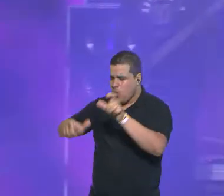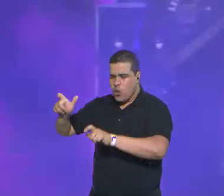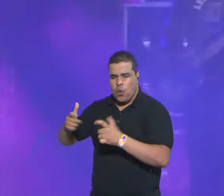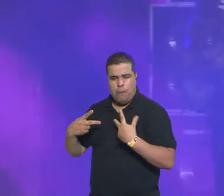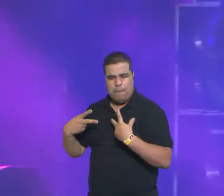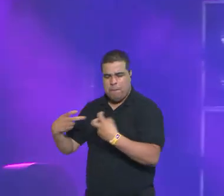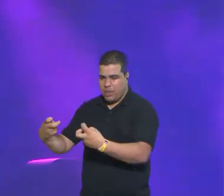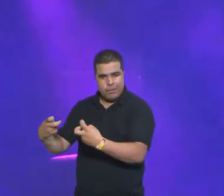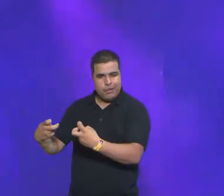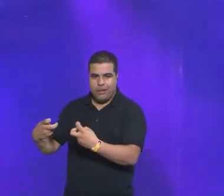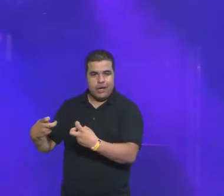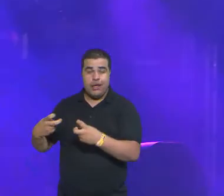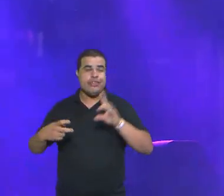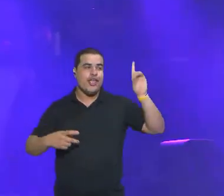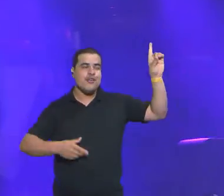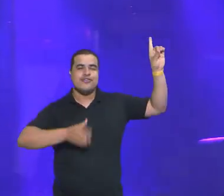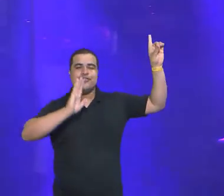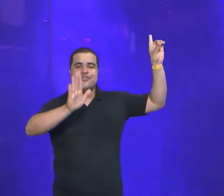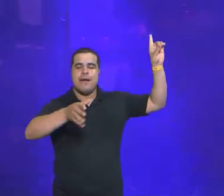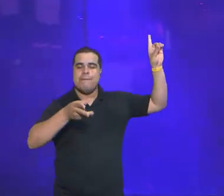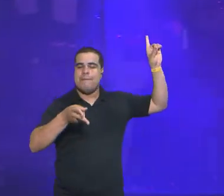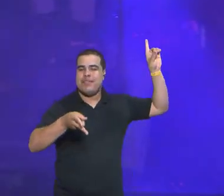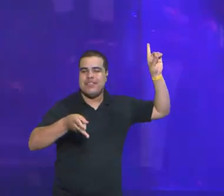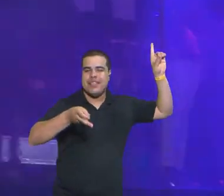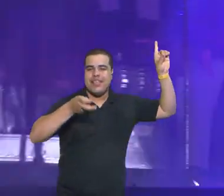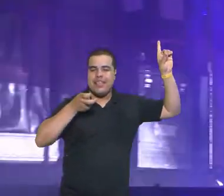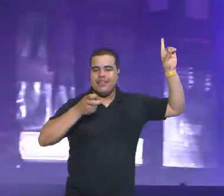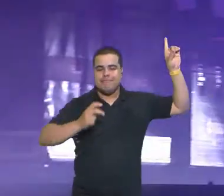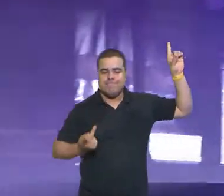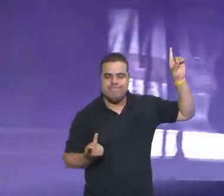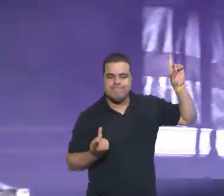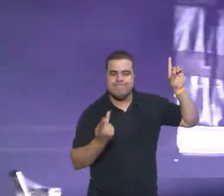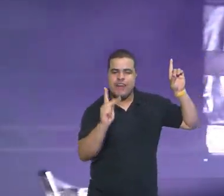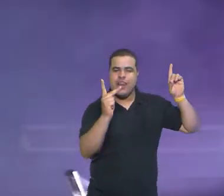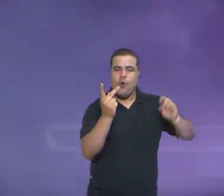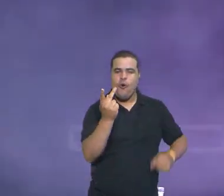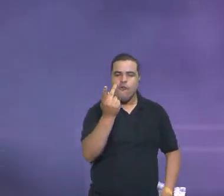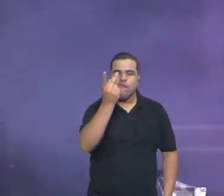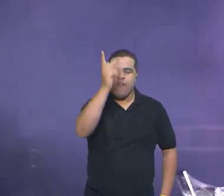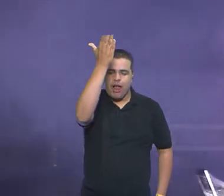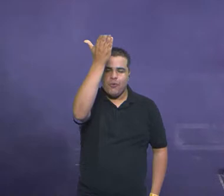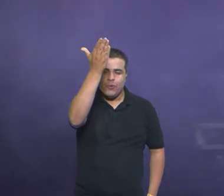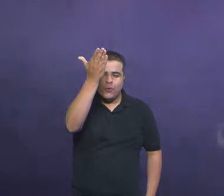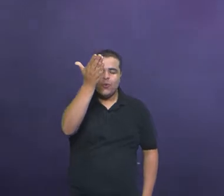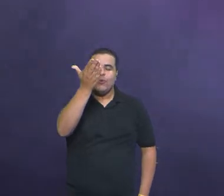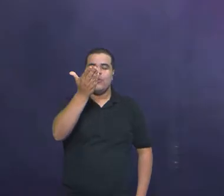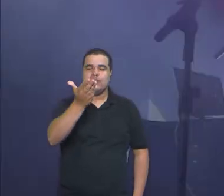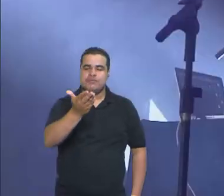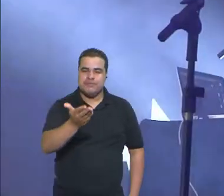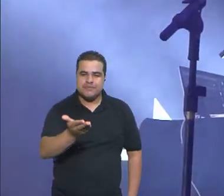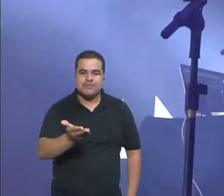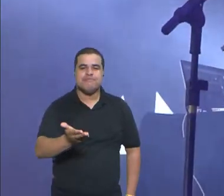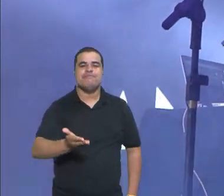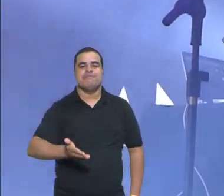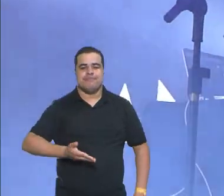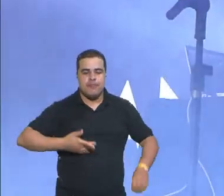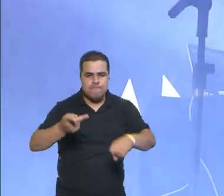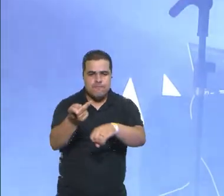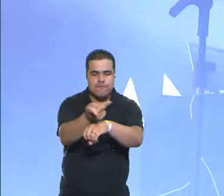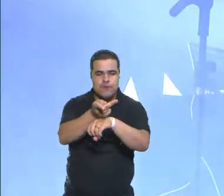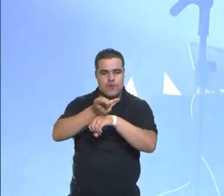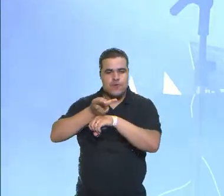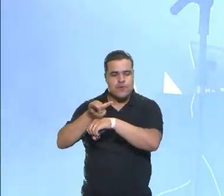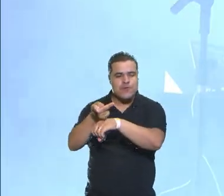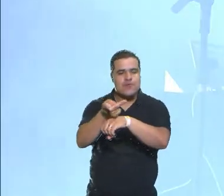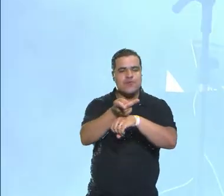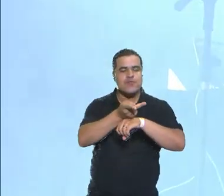não notou já é o bastante Deus reconhecer o seu valor você é precioso